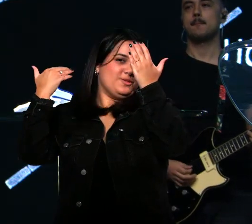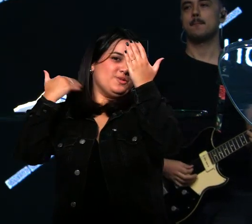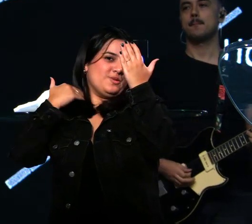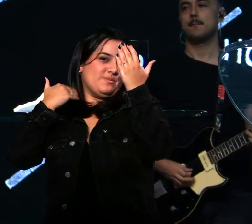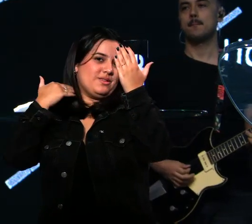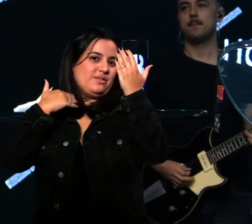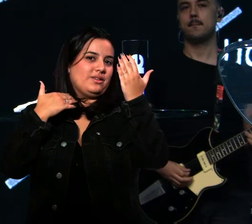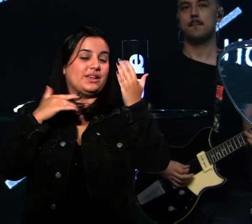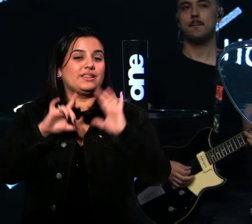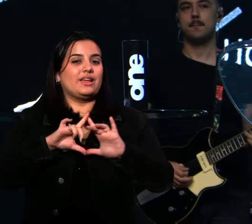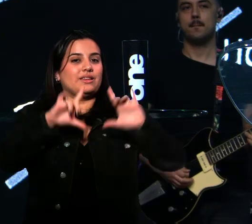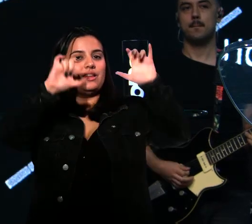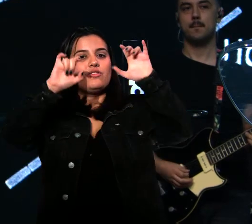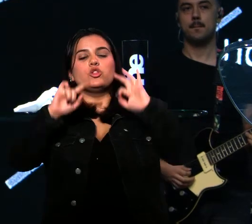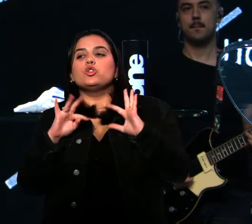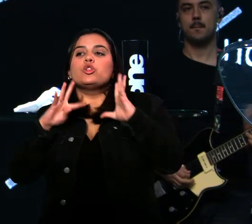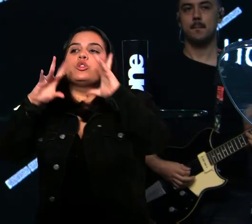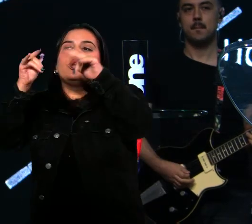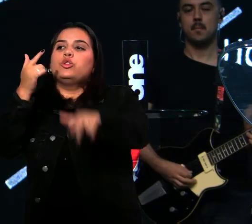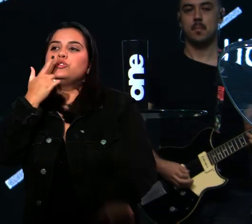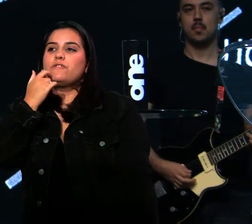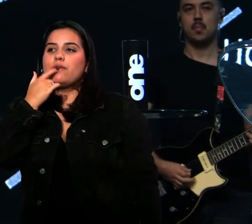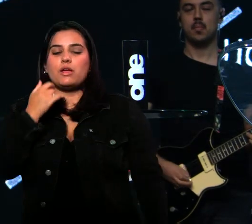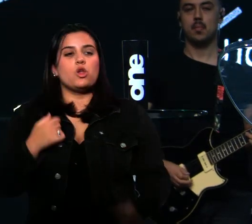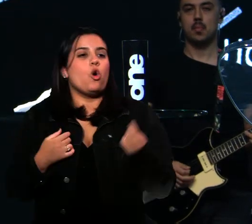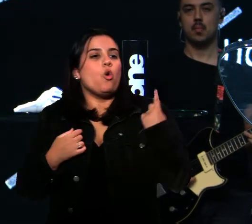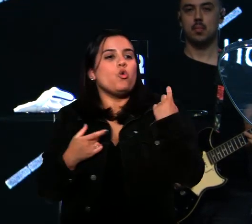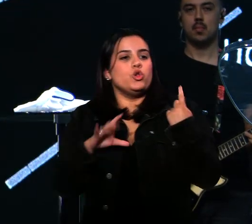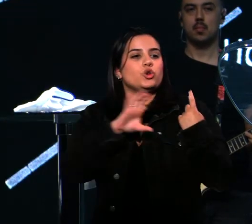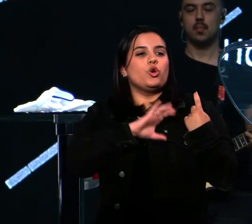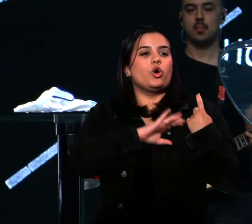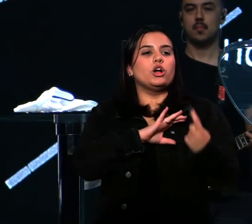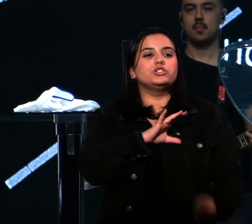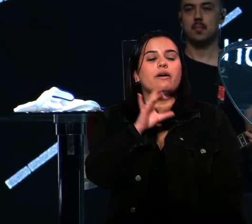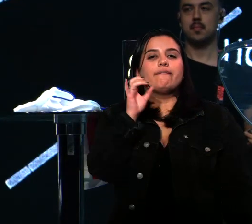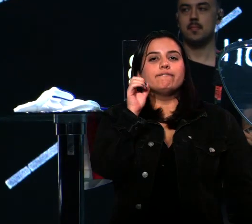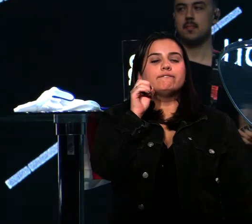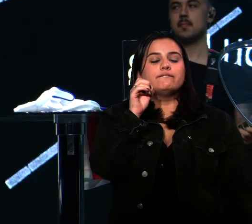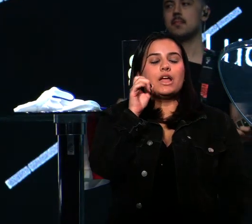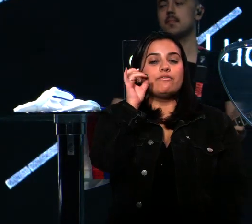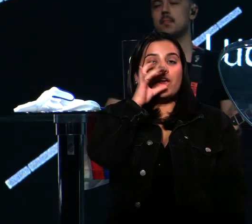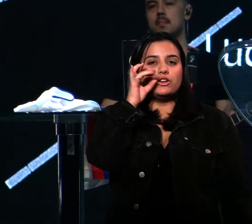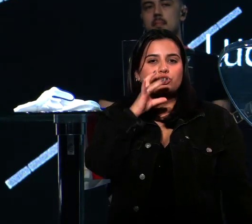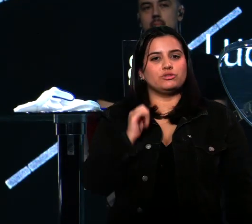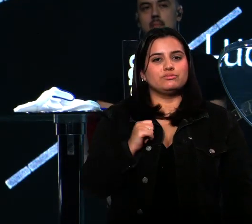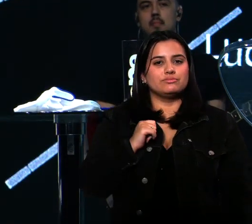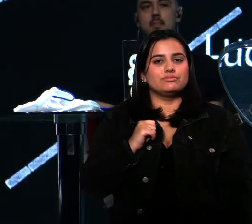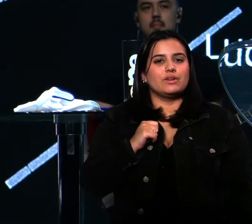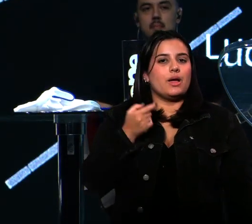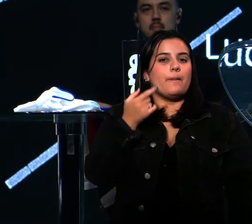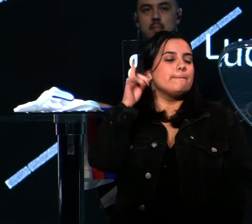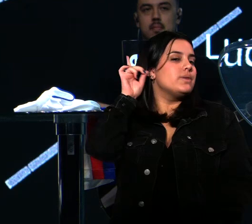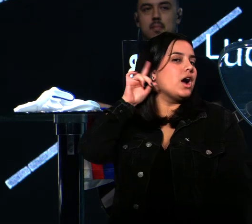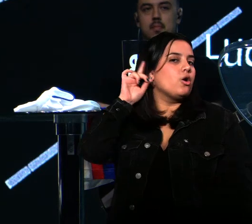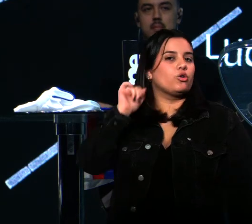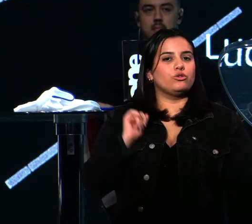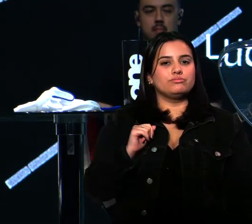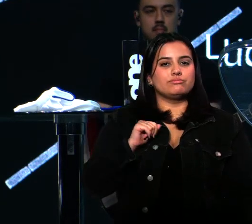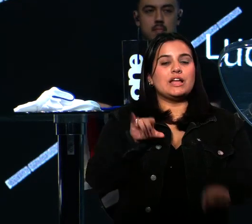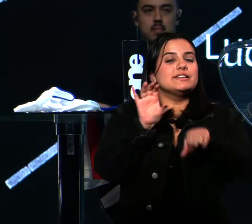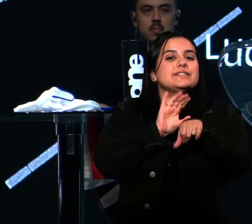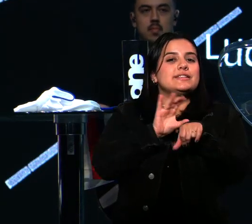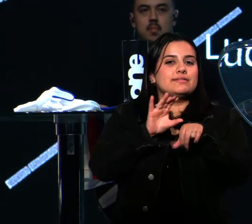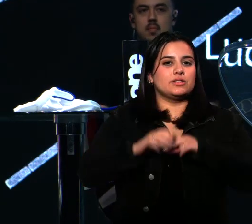de vermelho, ele lá de verde, branco, cinza, qualquer outra cor, menos vermelho. Nem tons de vermelho ele não usava, gente.